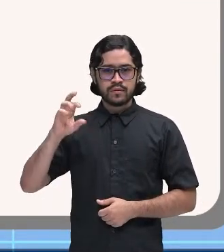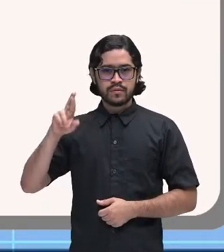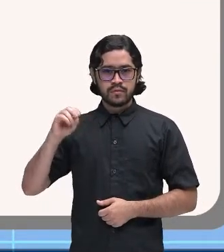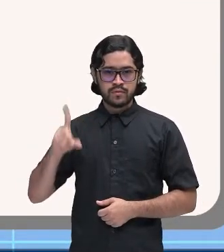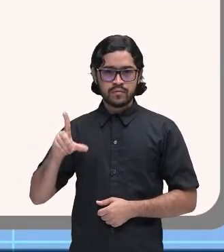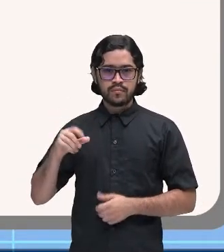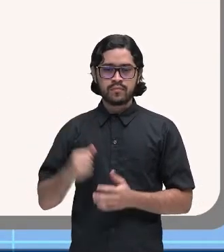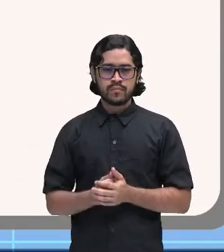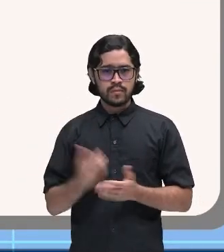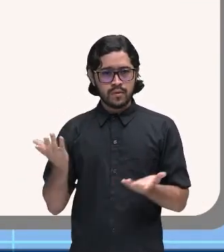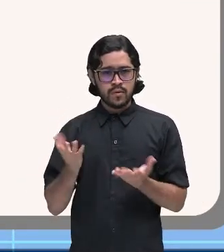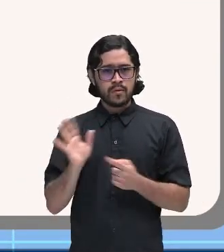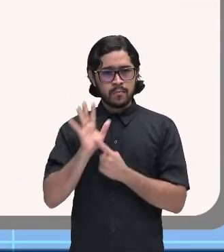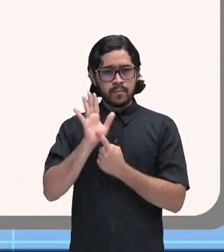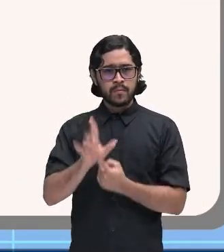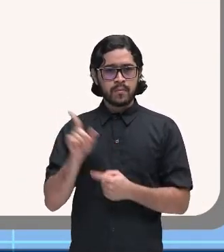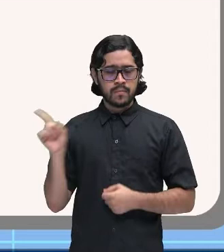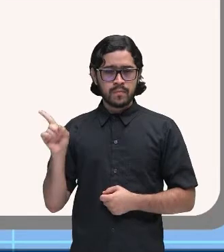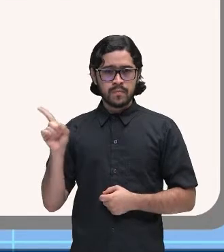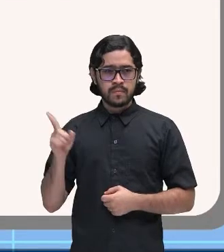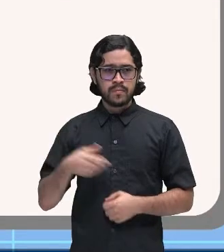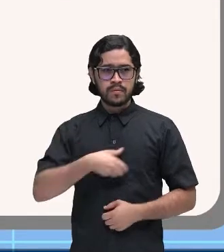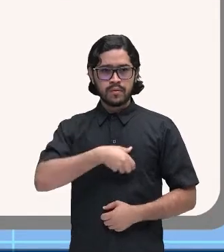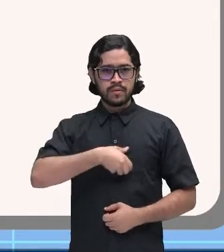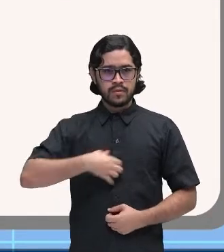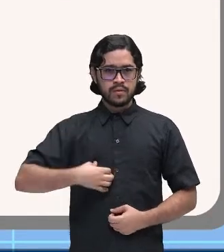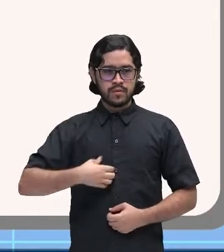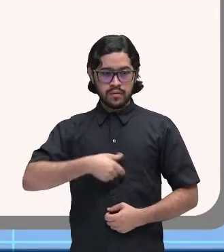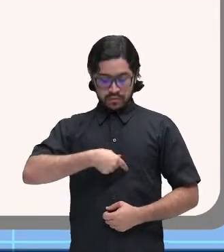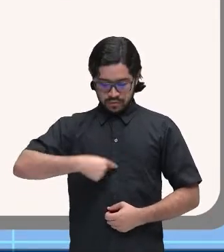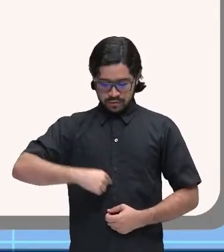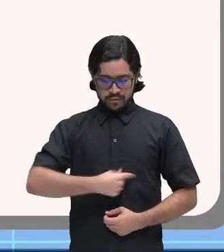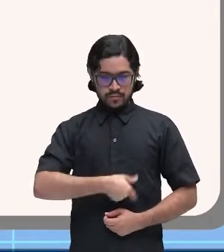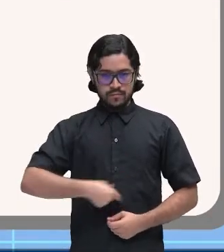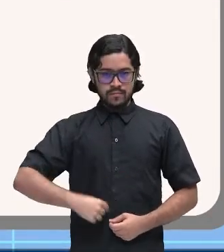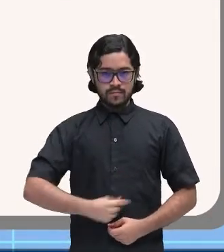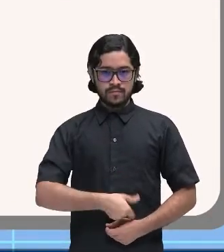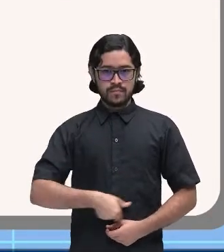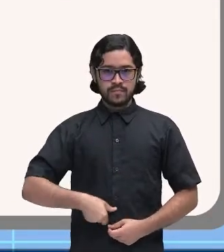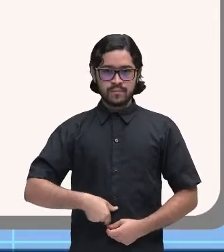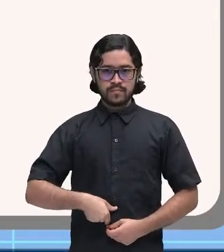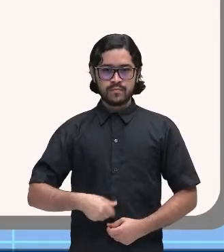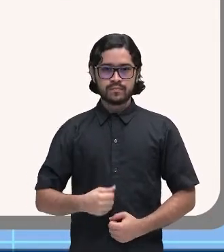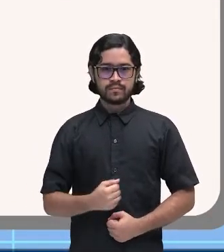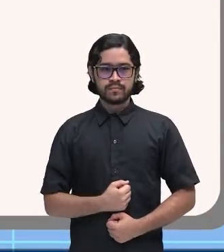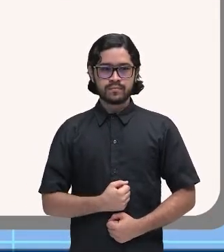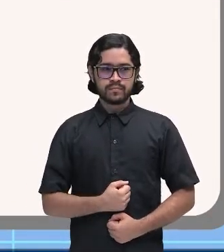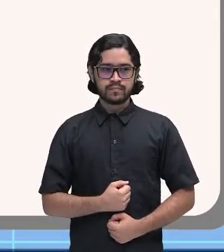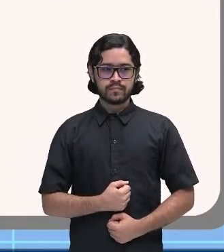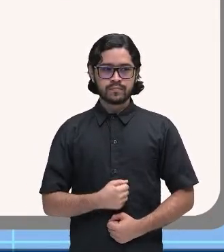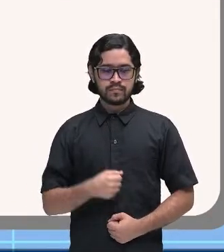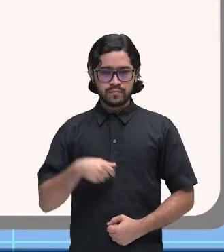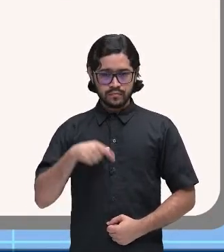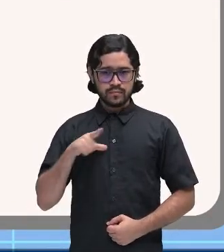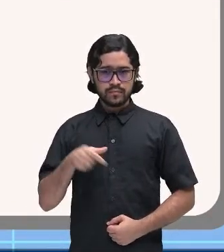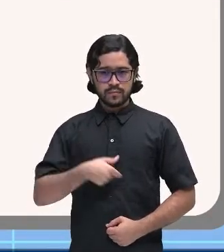intestino delgado agora, né? Que aconteceu toda a digestão lá no estômago. No intestino delgado,